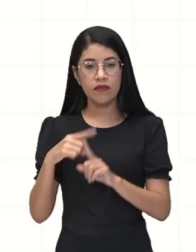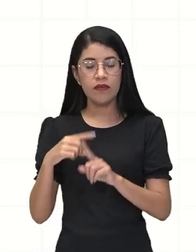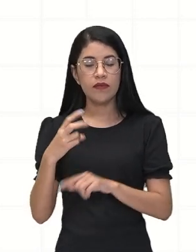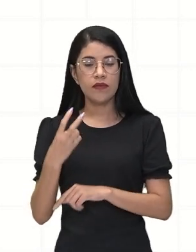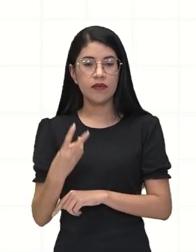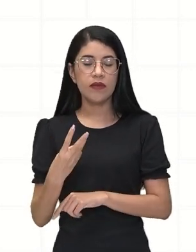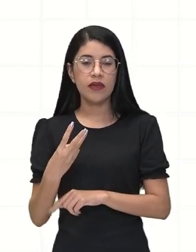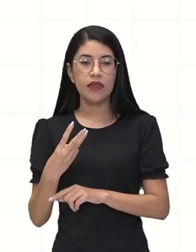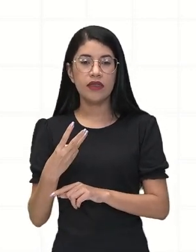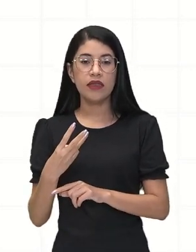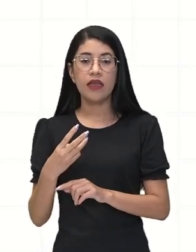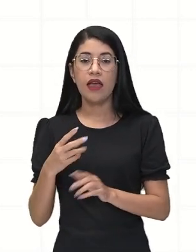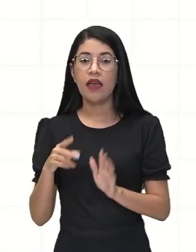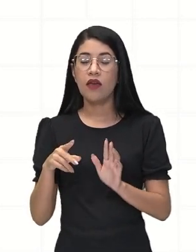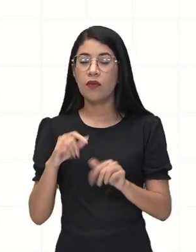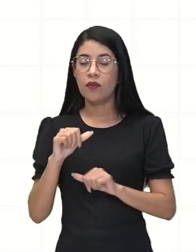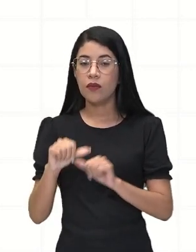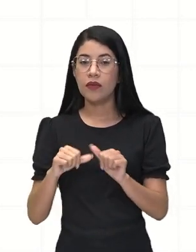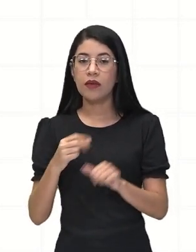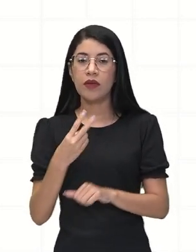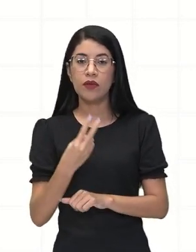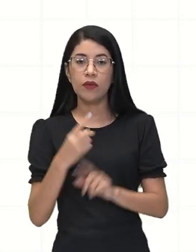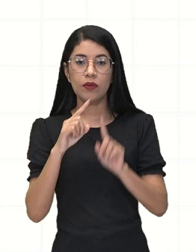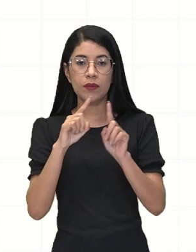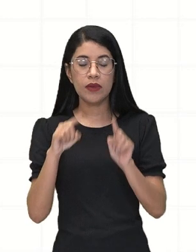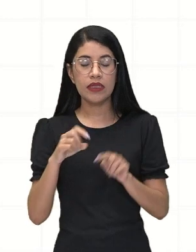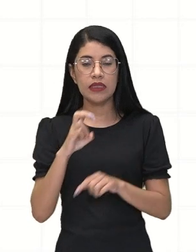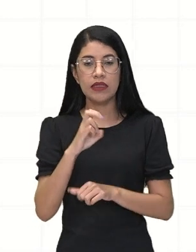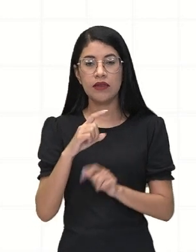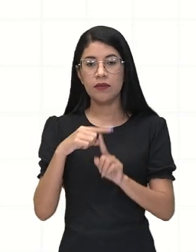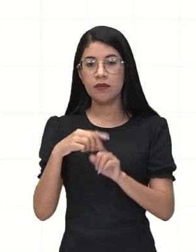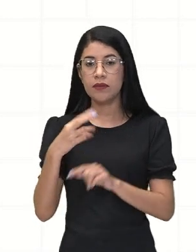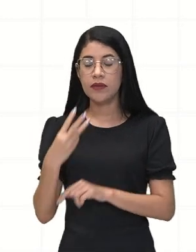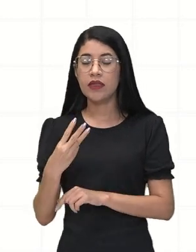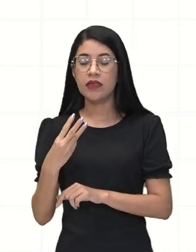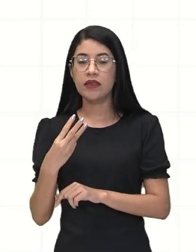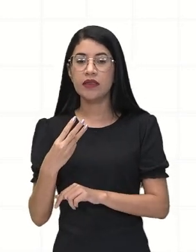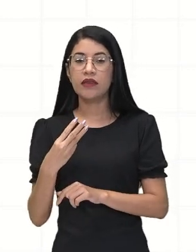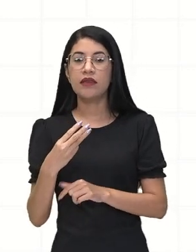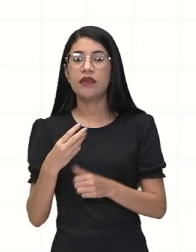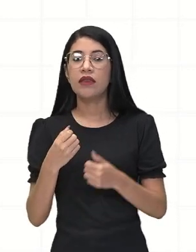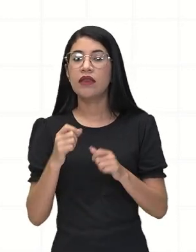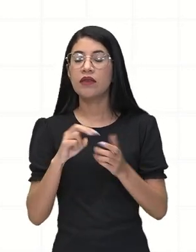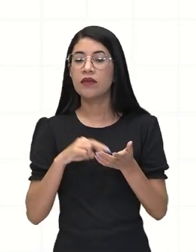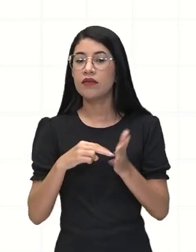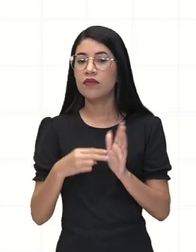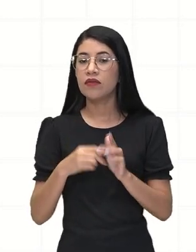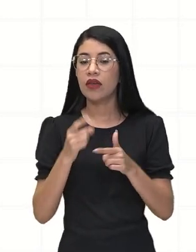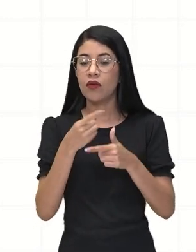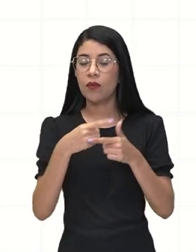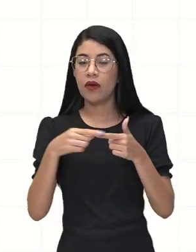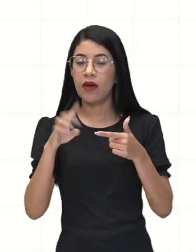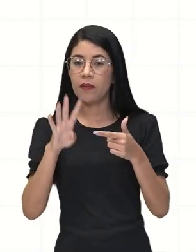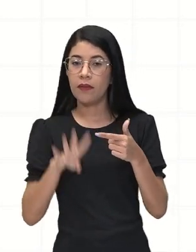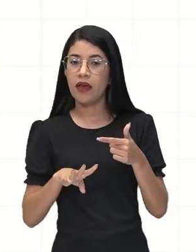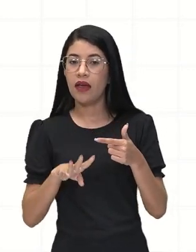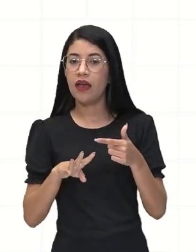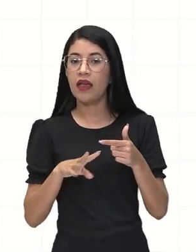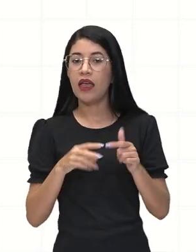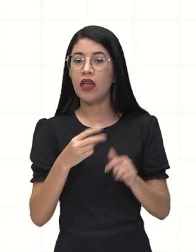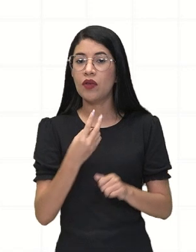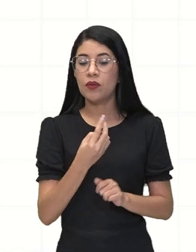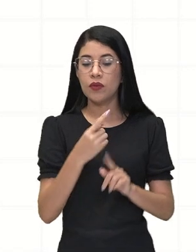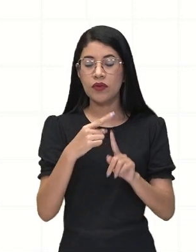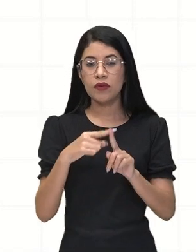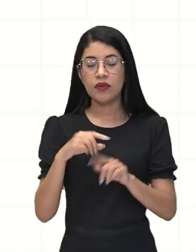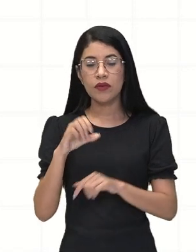aqui dá quanto? 8. Então, fatorar é isso, é reescrever o número, né, como sendo a soma de